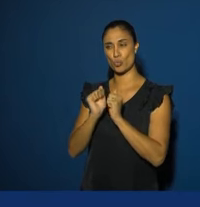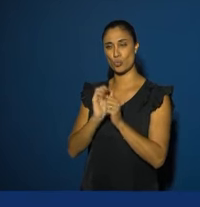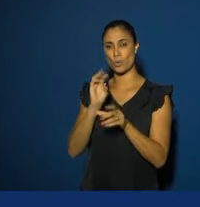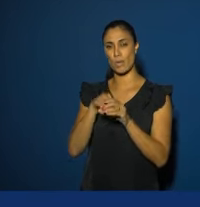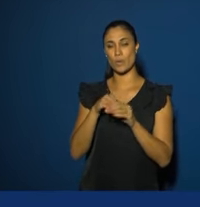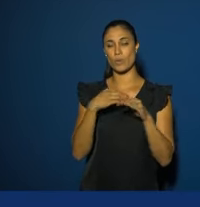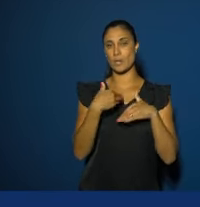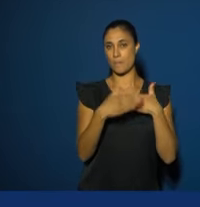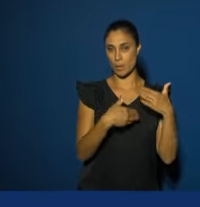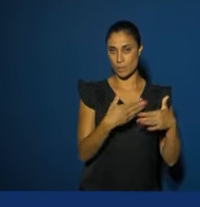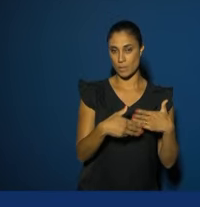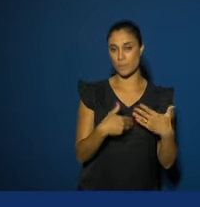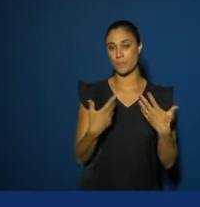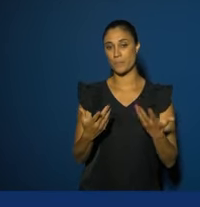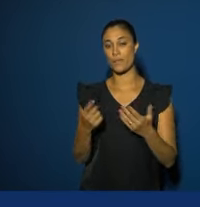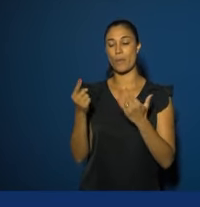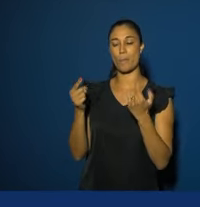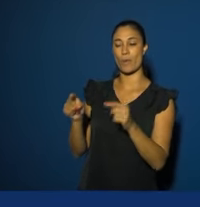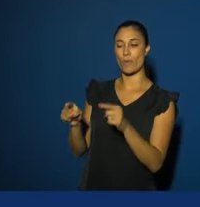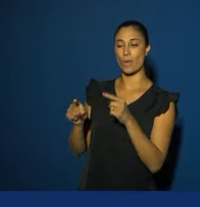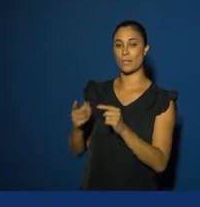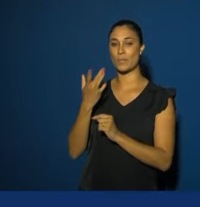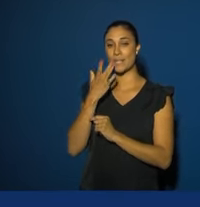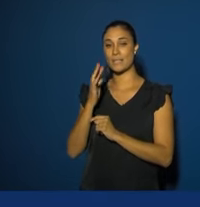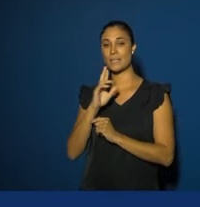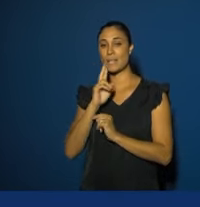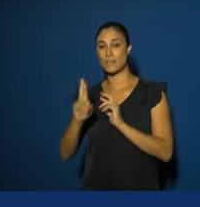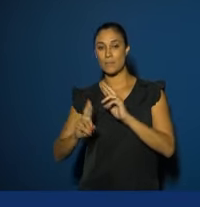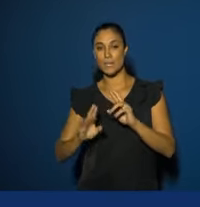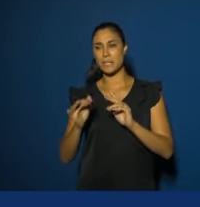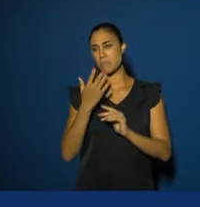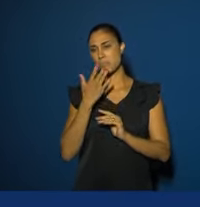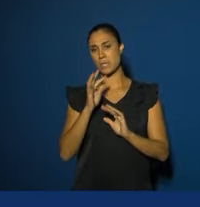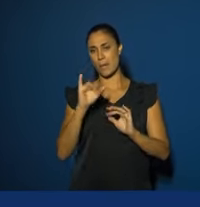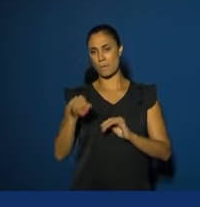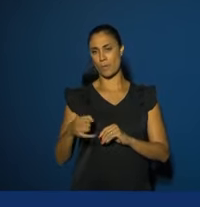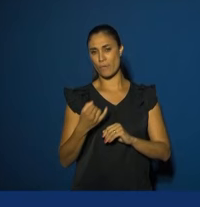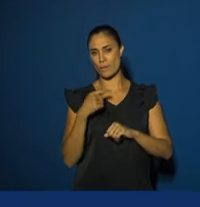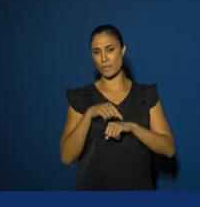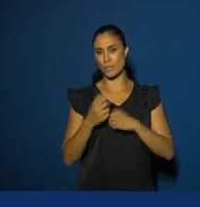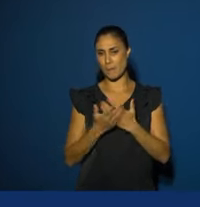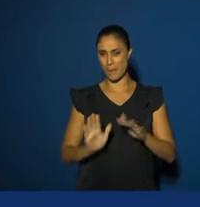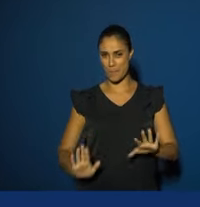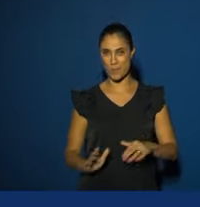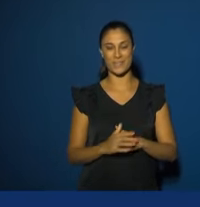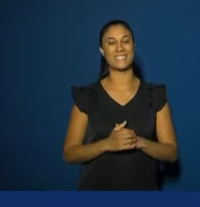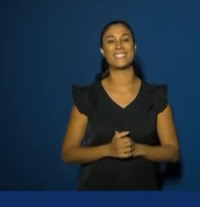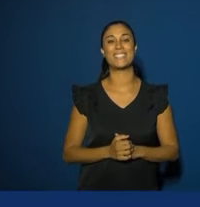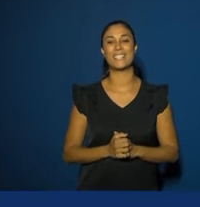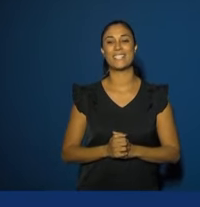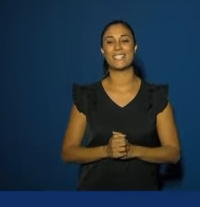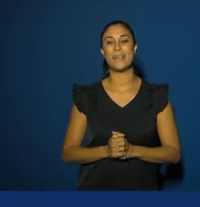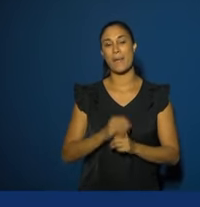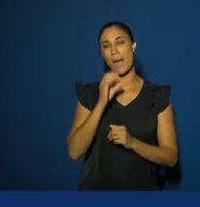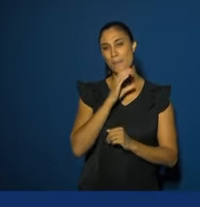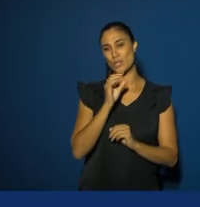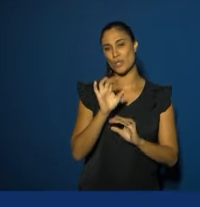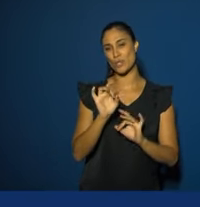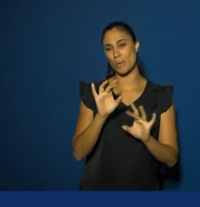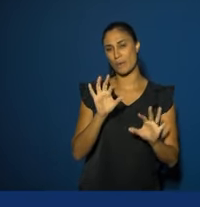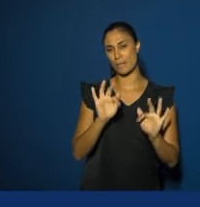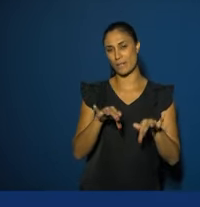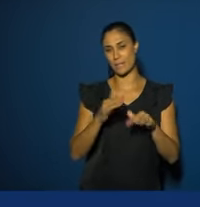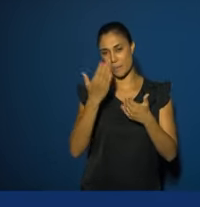desse processo né então fica uma provocação não sei nem se dá tempo de responder vocês não quiserem responder aproveita que o tempo acabou mas Carla rapidinho só para